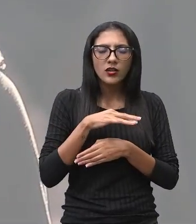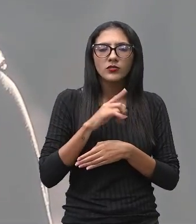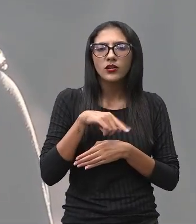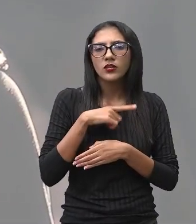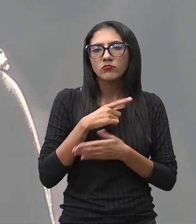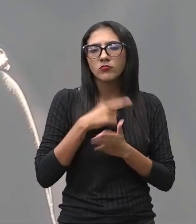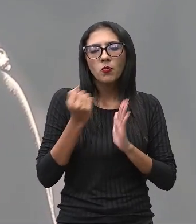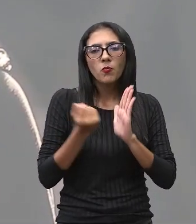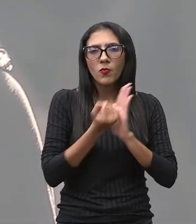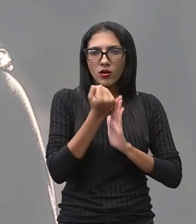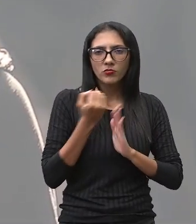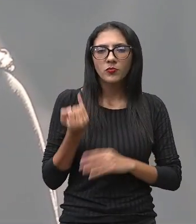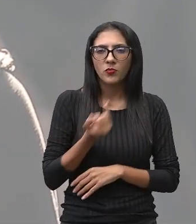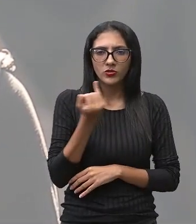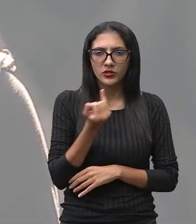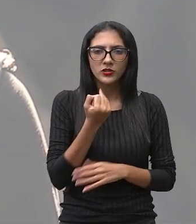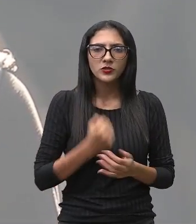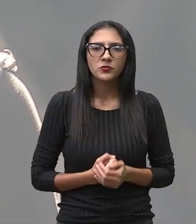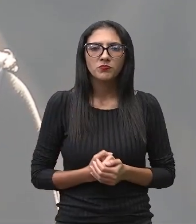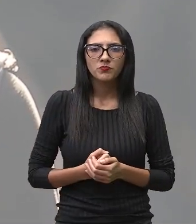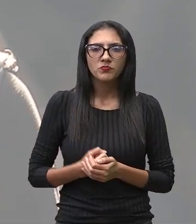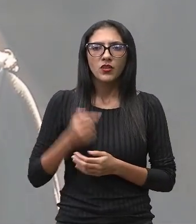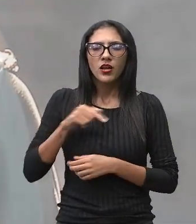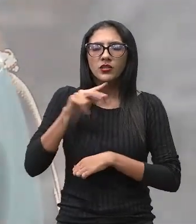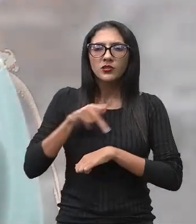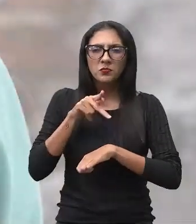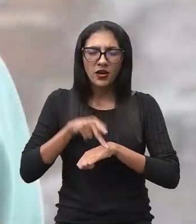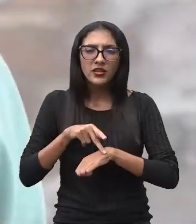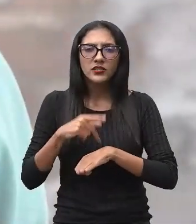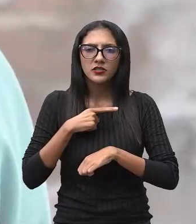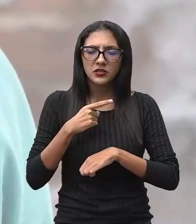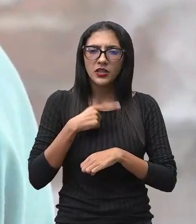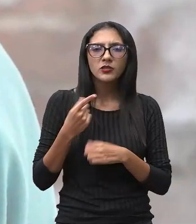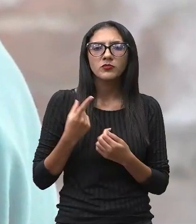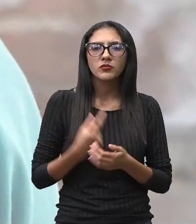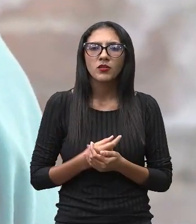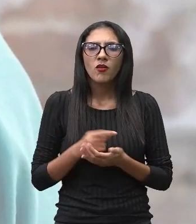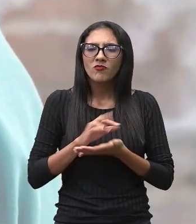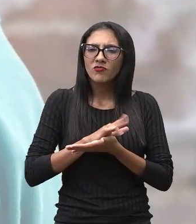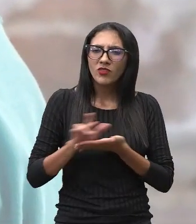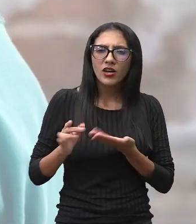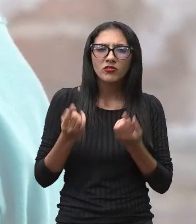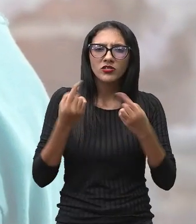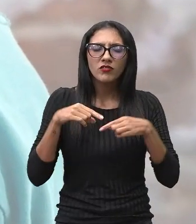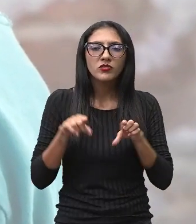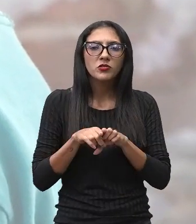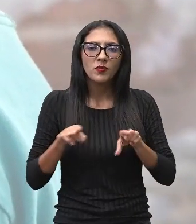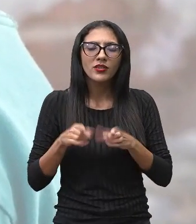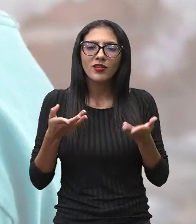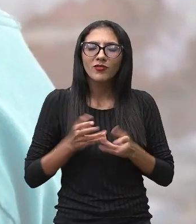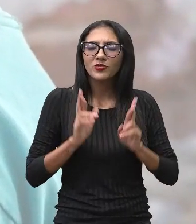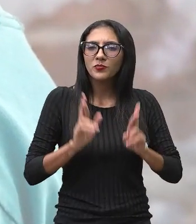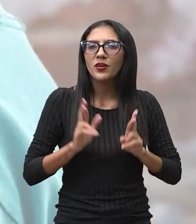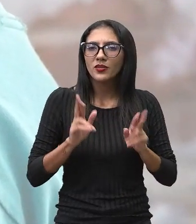recente. Embora o país ainda enfrente muitos desafios, há também sinais de esperança e